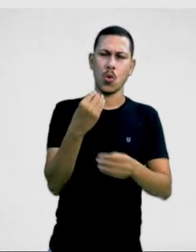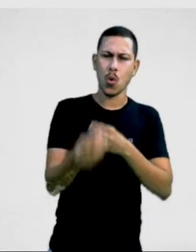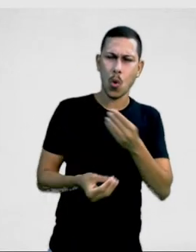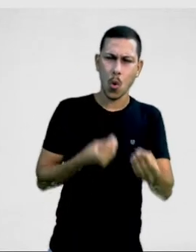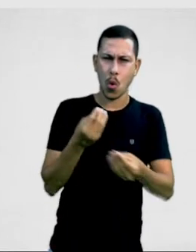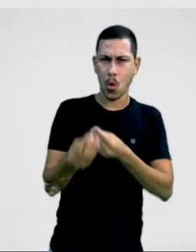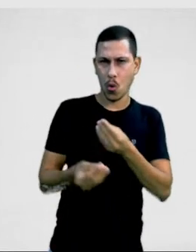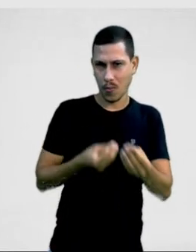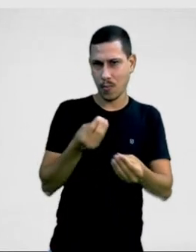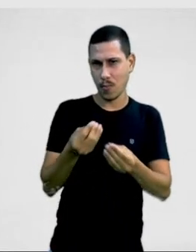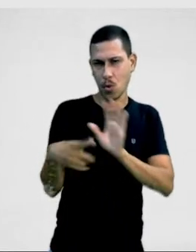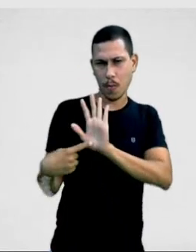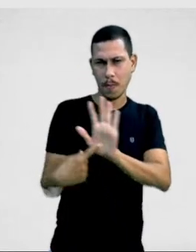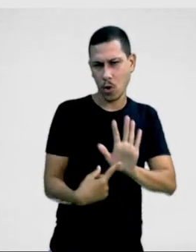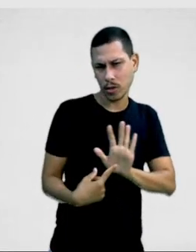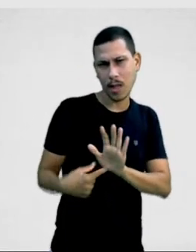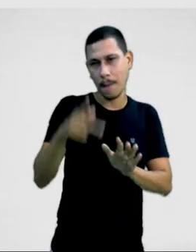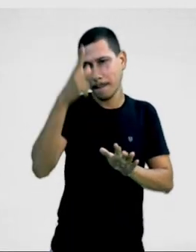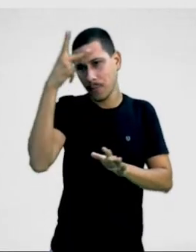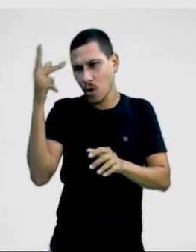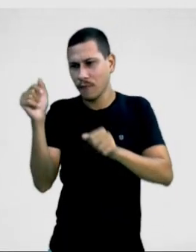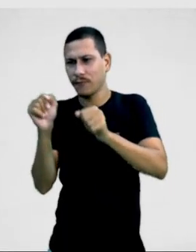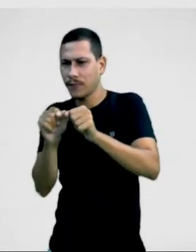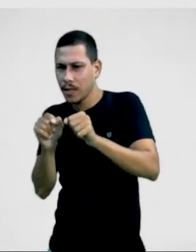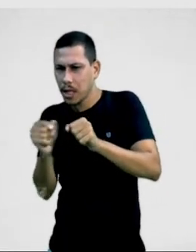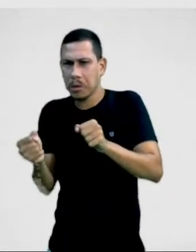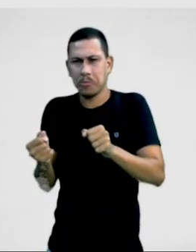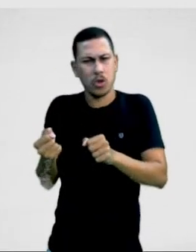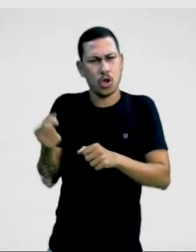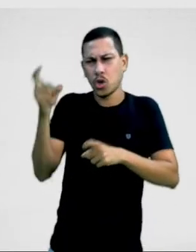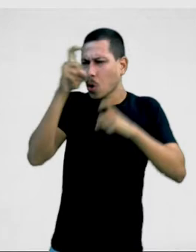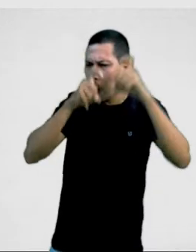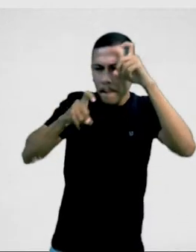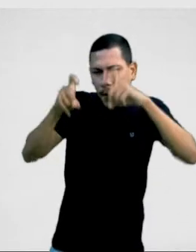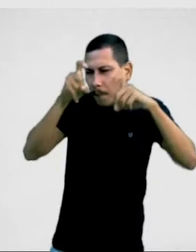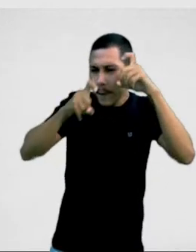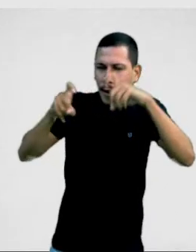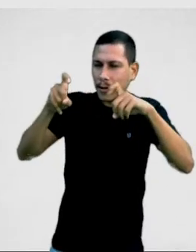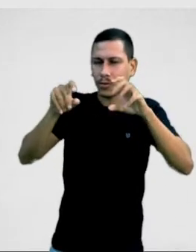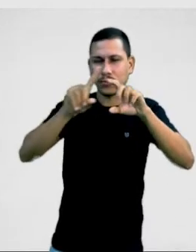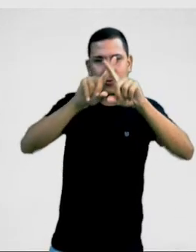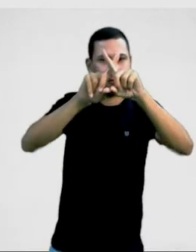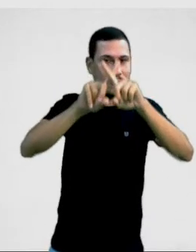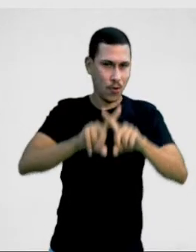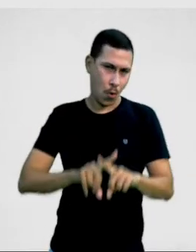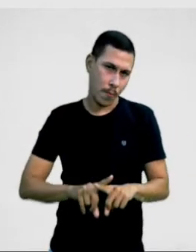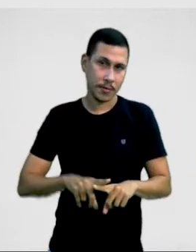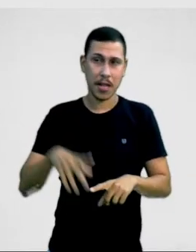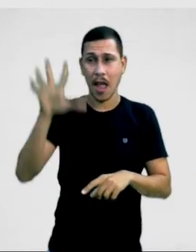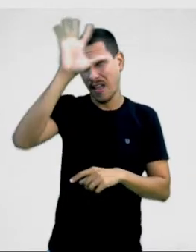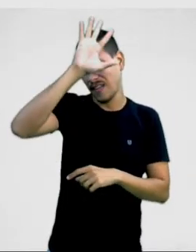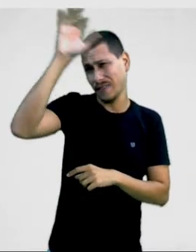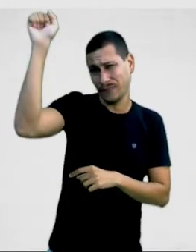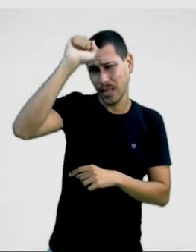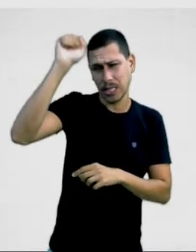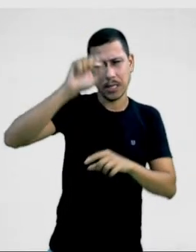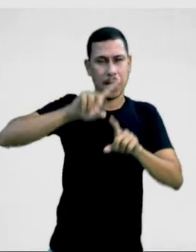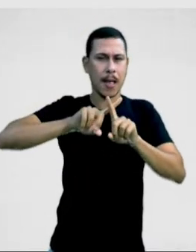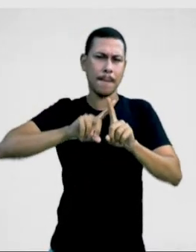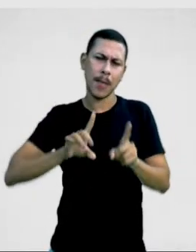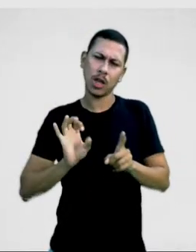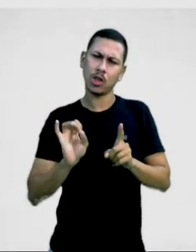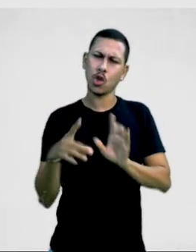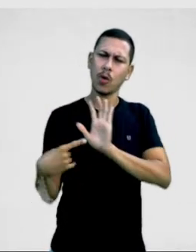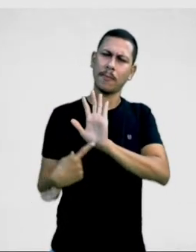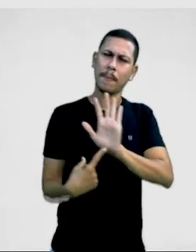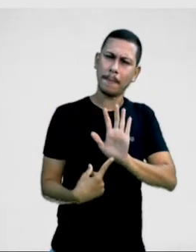uma demonstração. Quem está ali fazendo, quem está executando, não está buscando vencer, e sim está